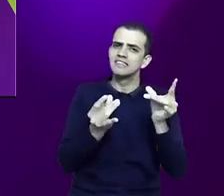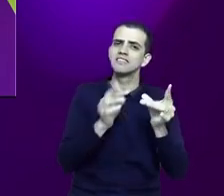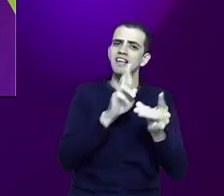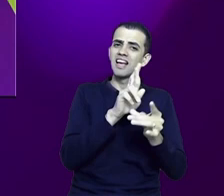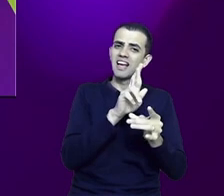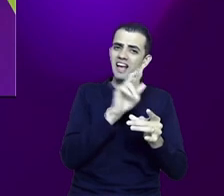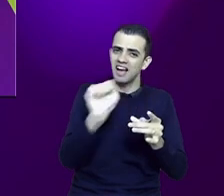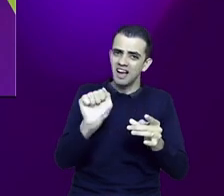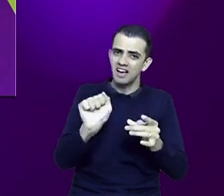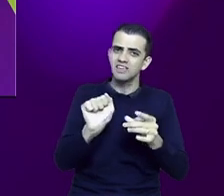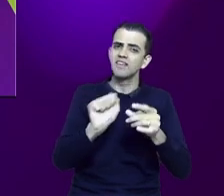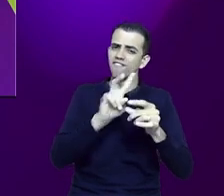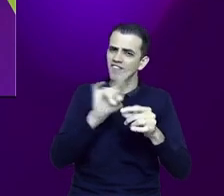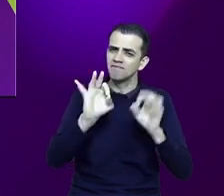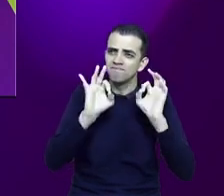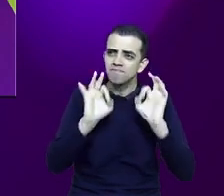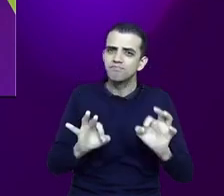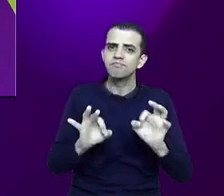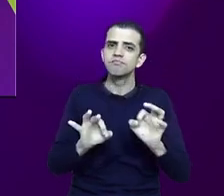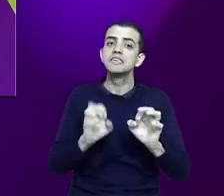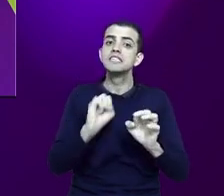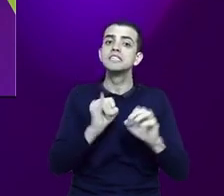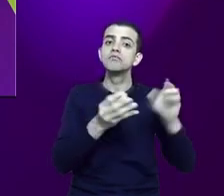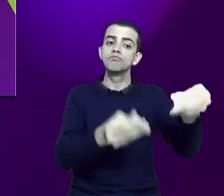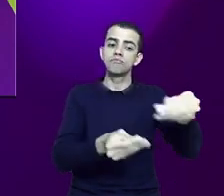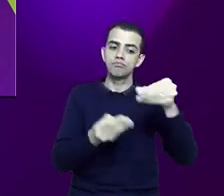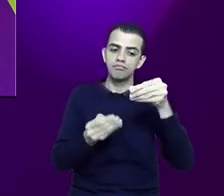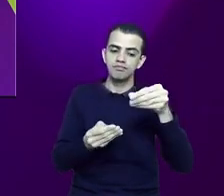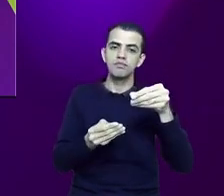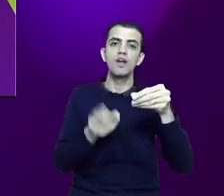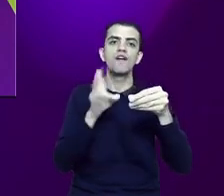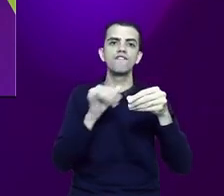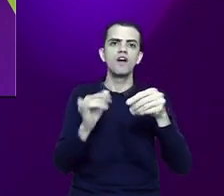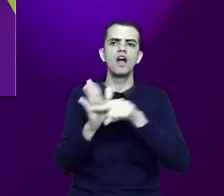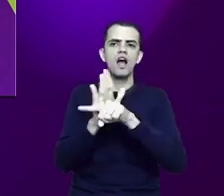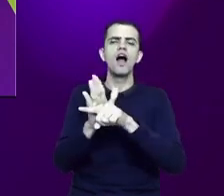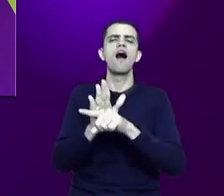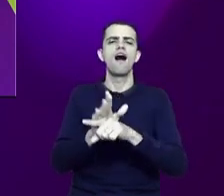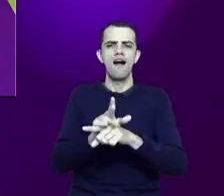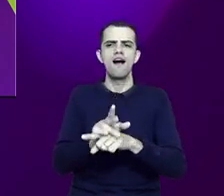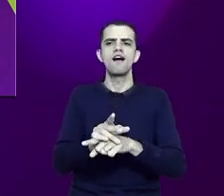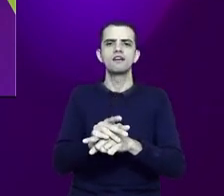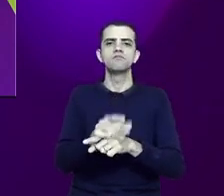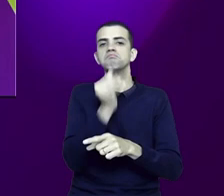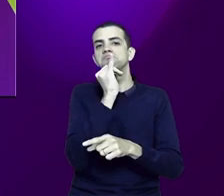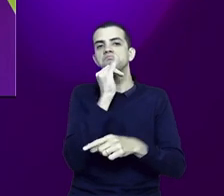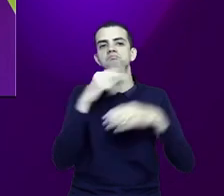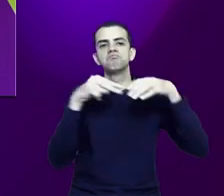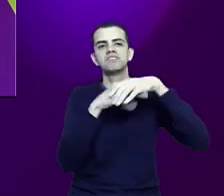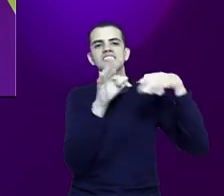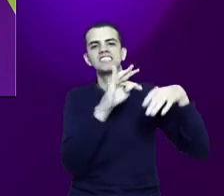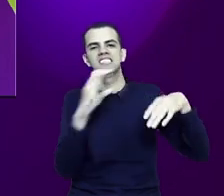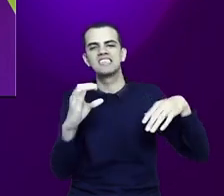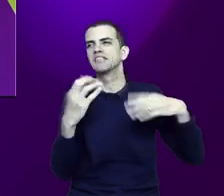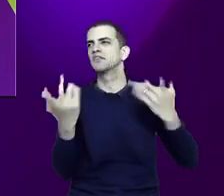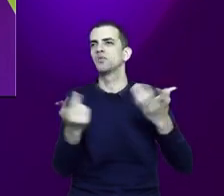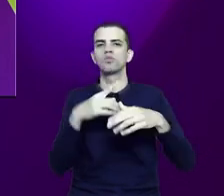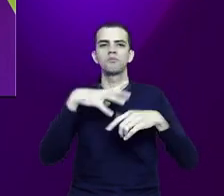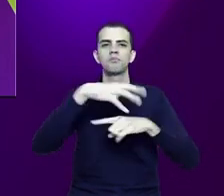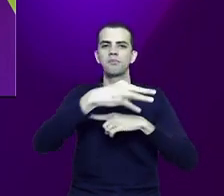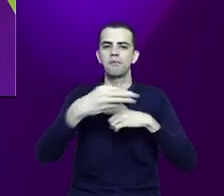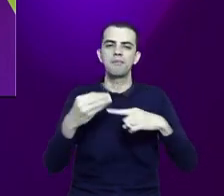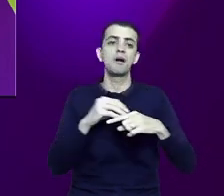especificidade desse método pode considerar a realidade aumentada objetivamente como um exame de imagem capaz de trazer as